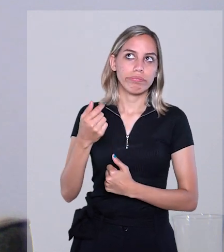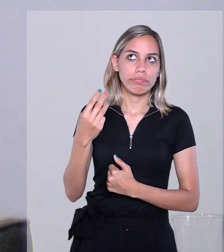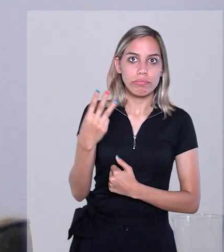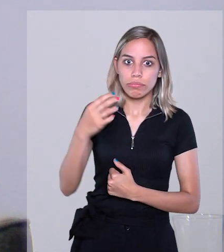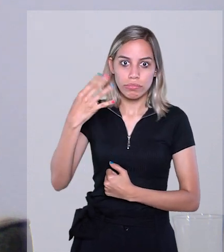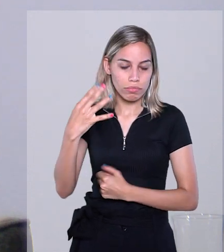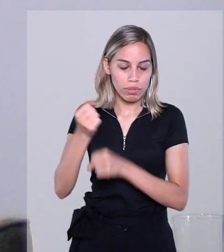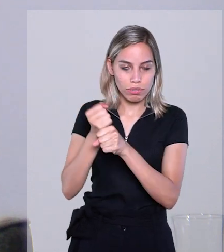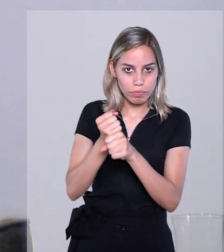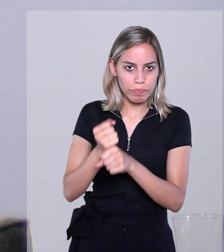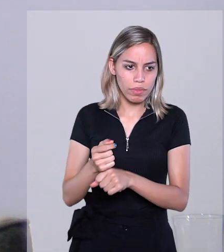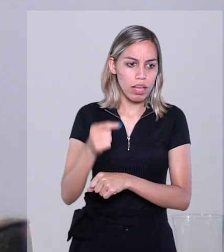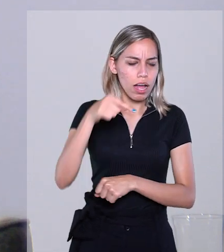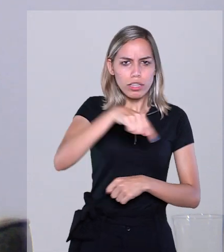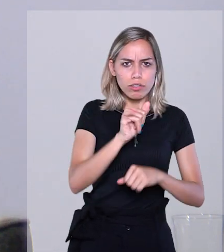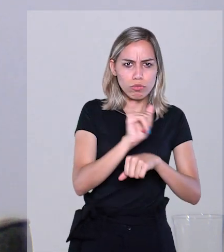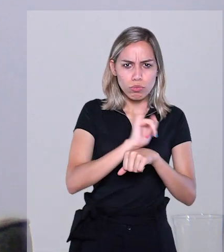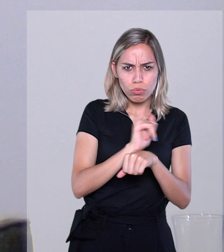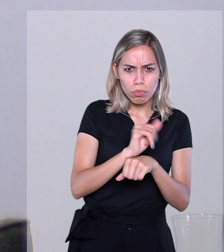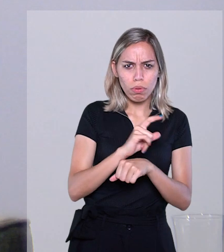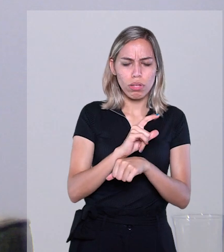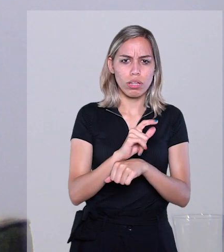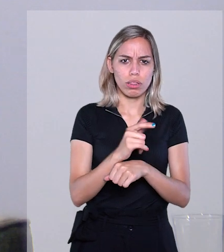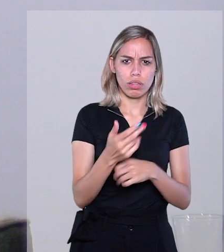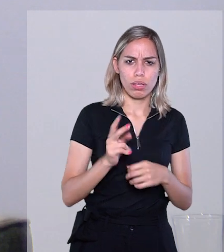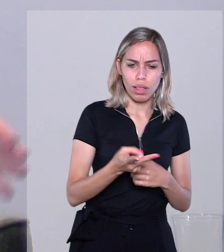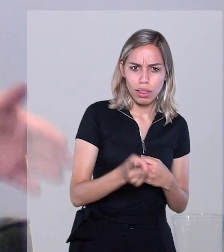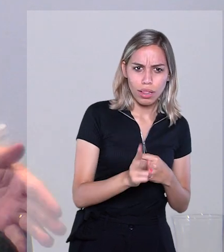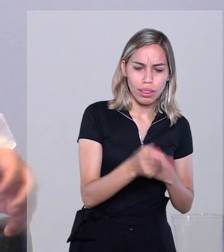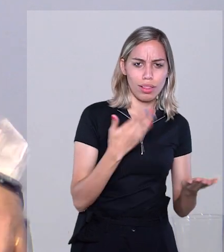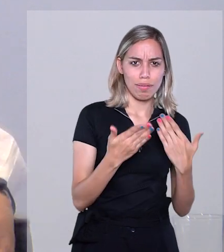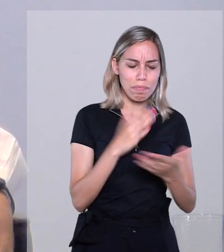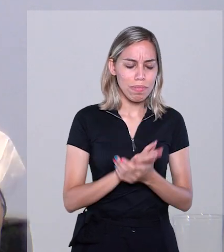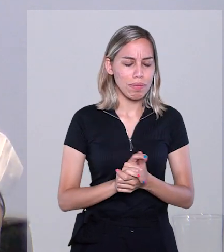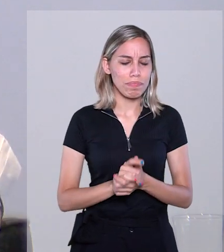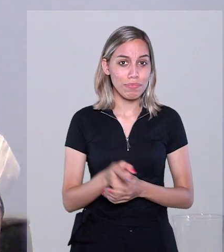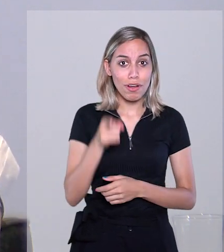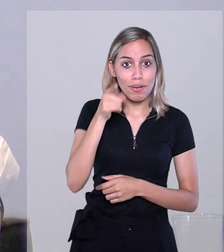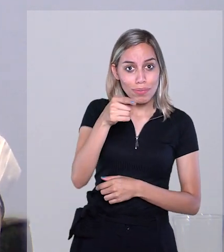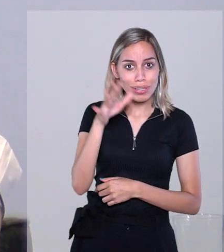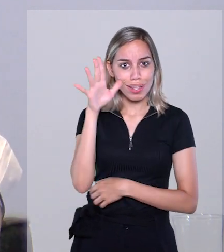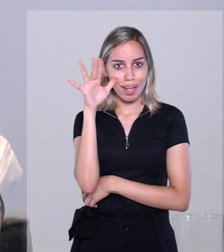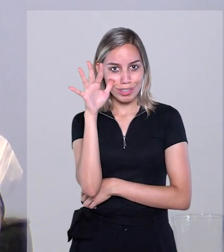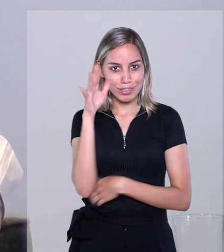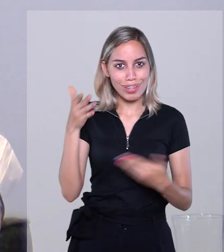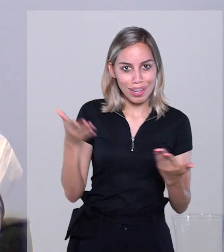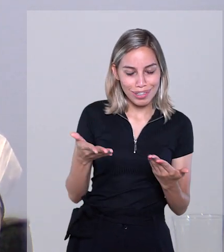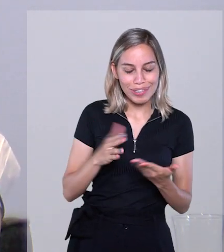assim. No YouTube do Sempre um Papo, lugar onde este programa que vocês estão